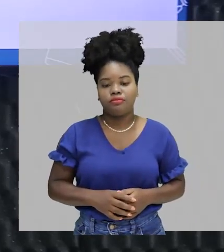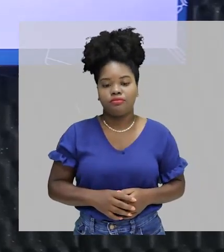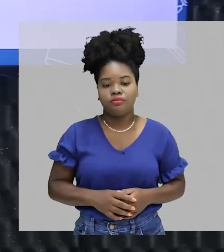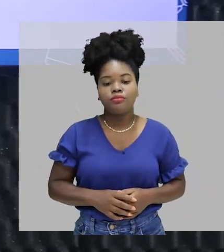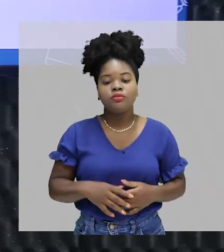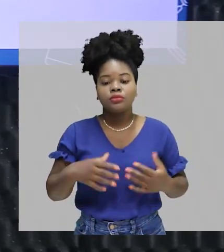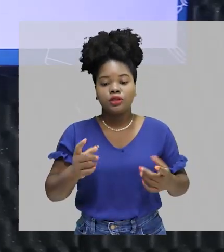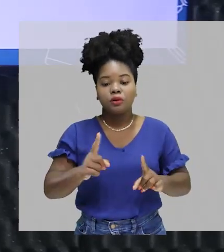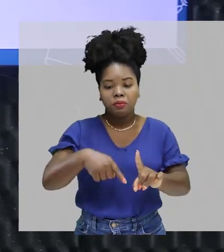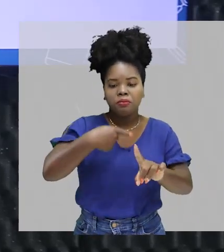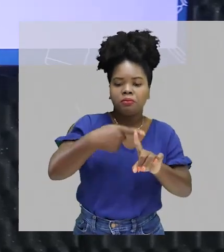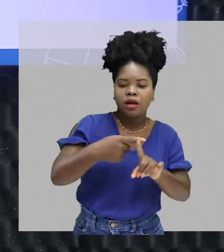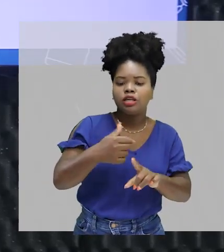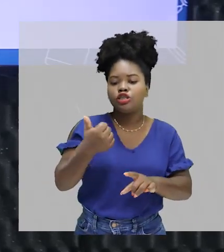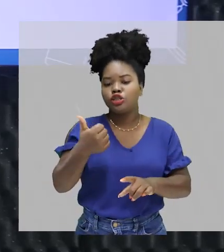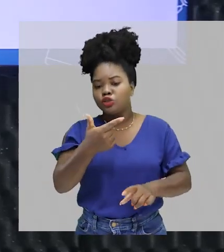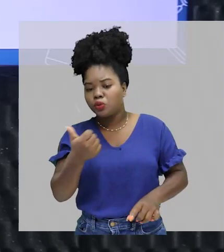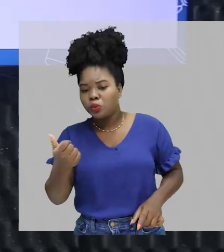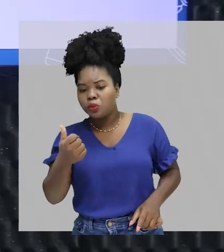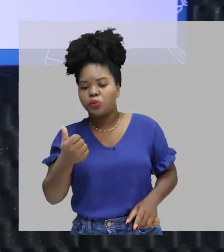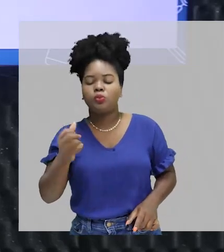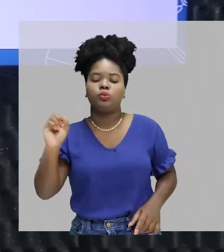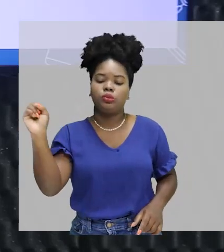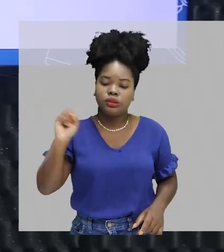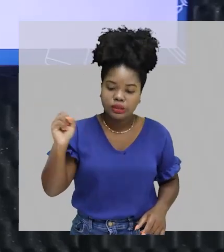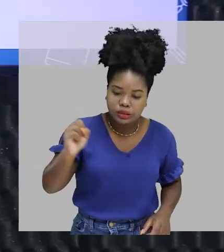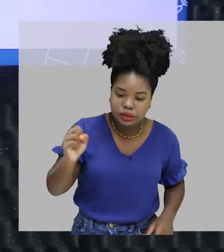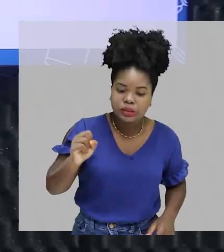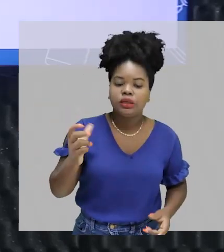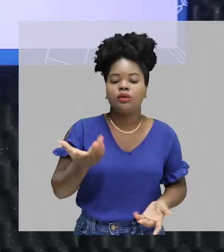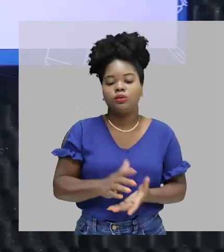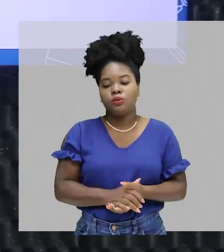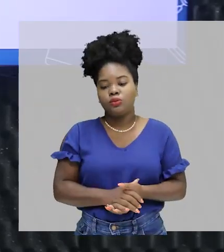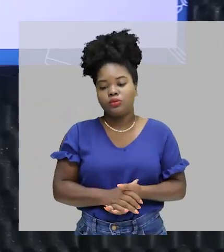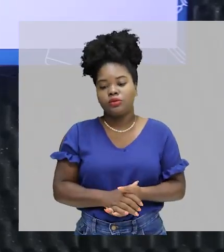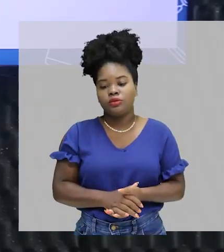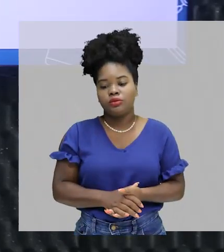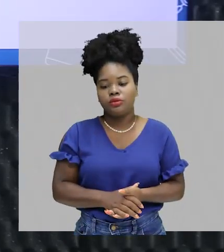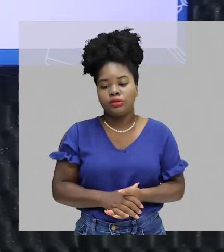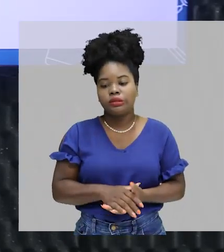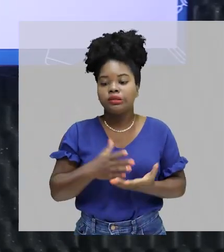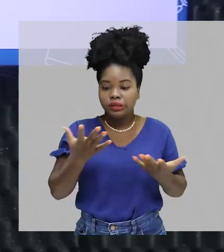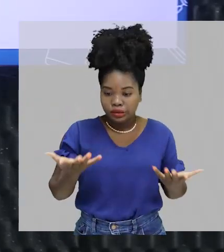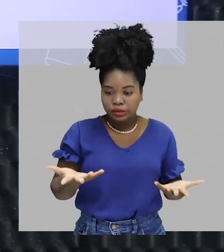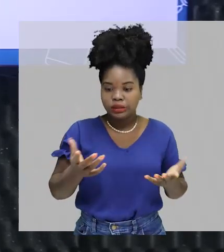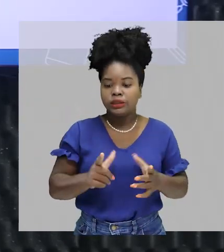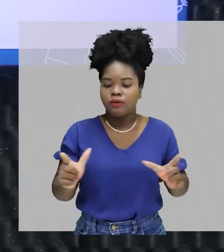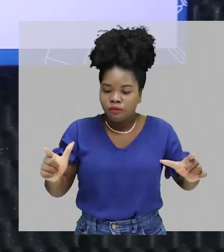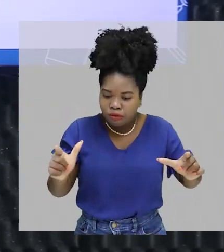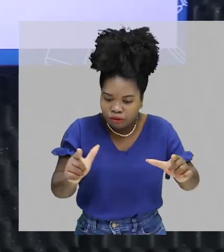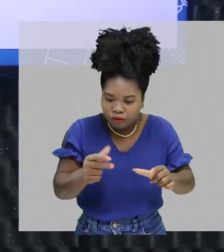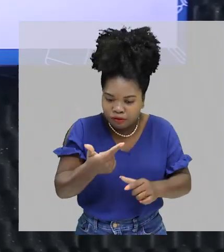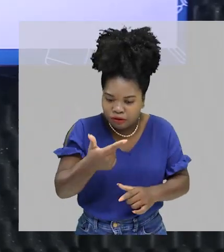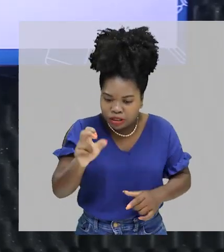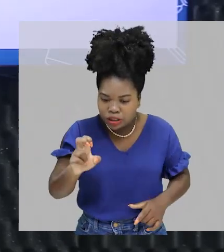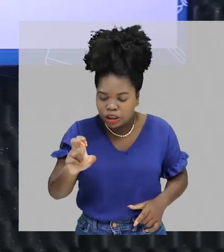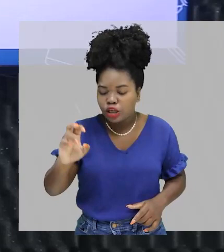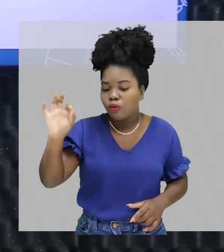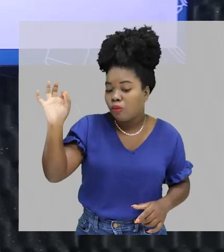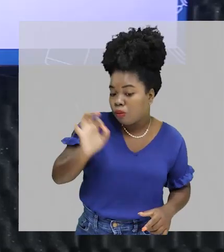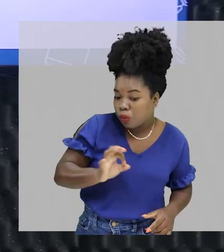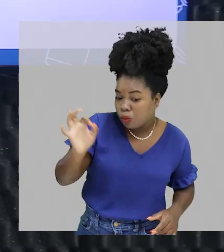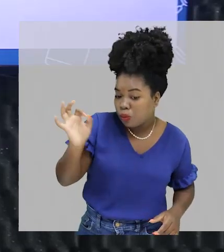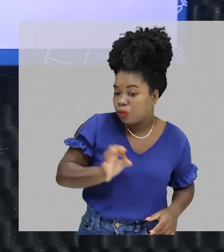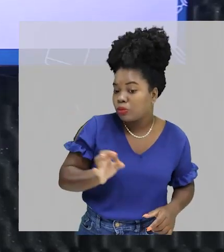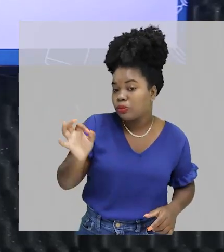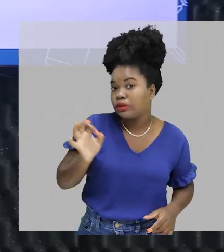seja, 24 segundos depois, a quantidade foi reduzida para 25%, ou seja, a metade do valor